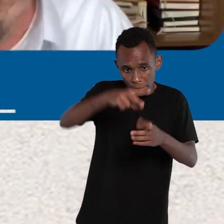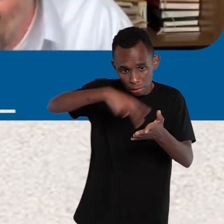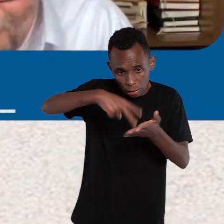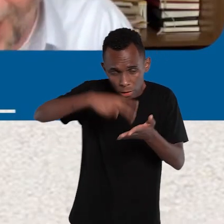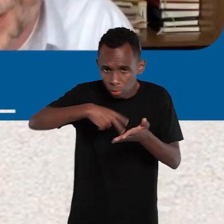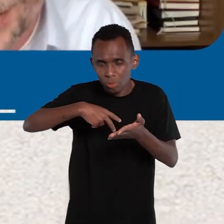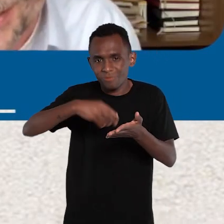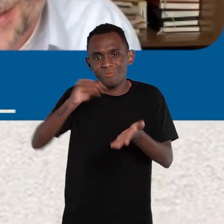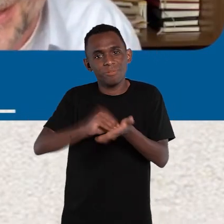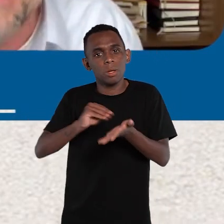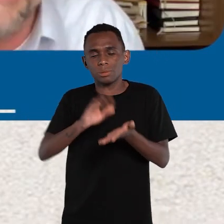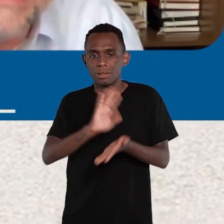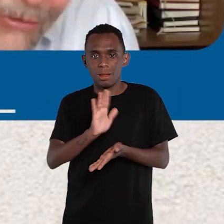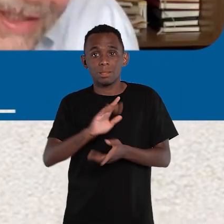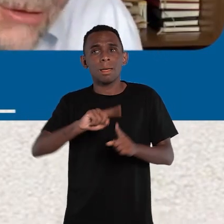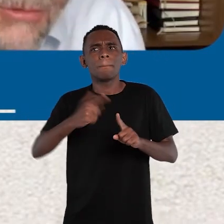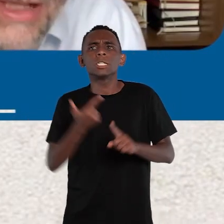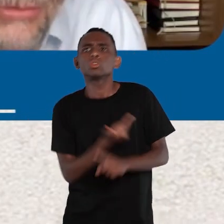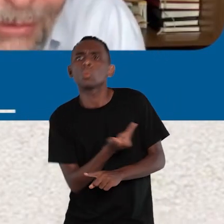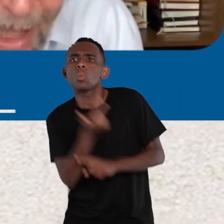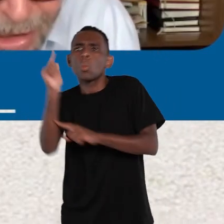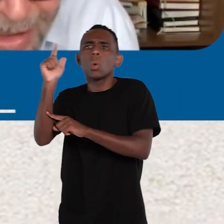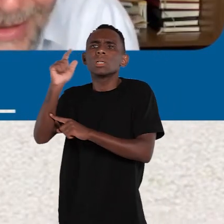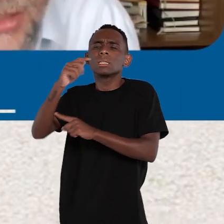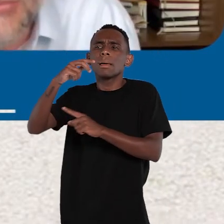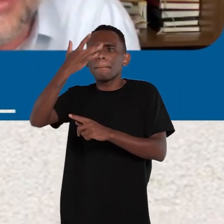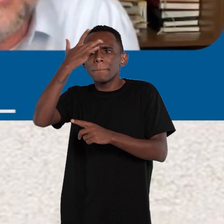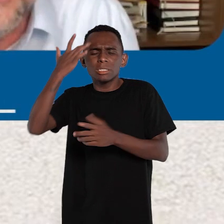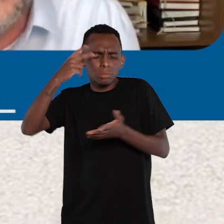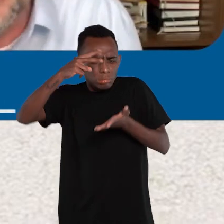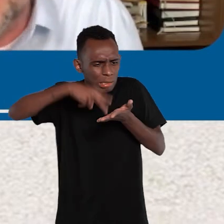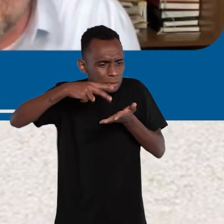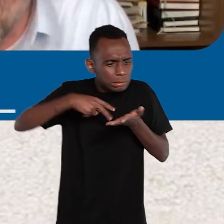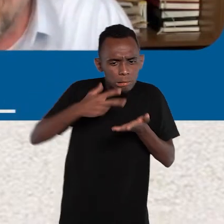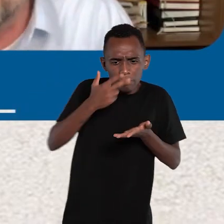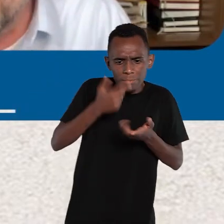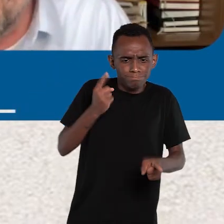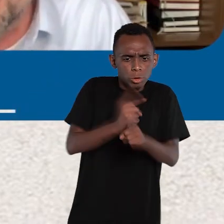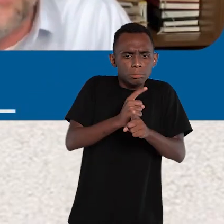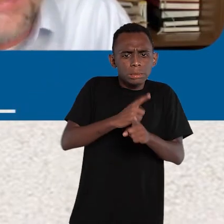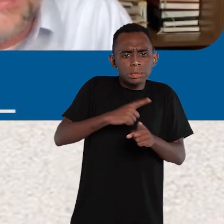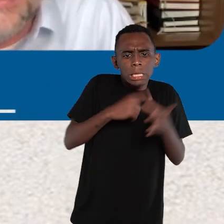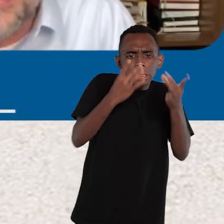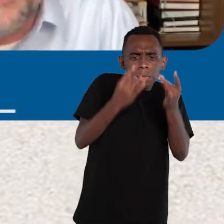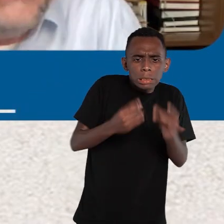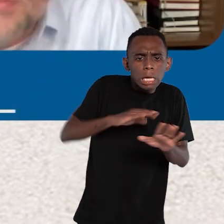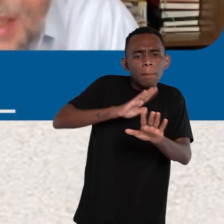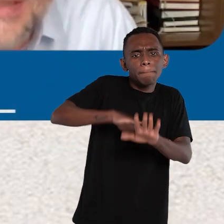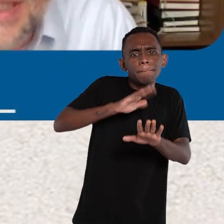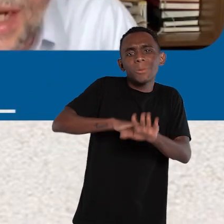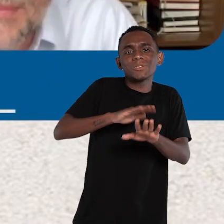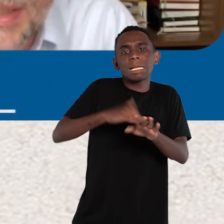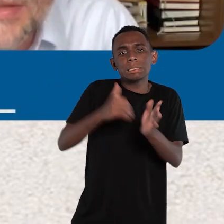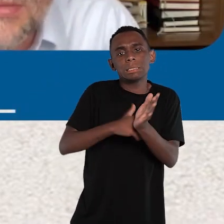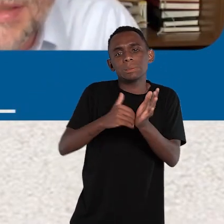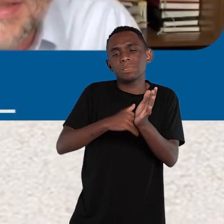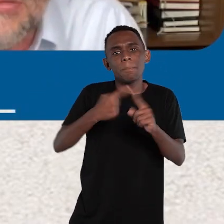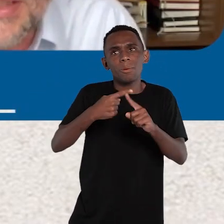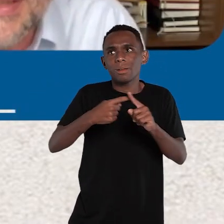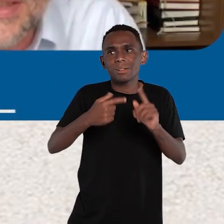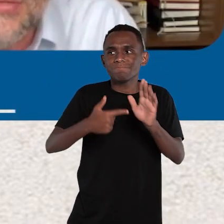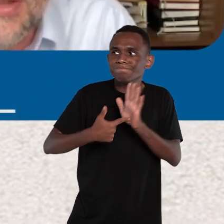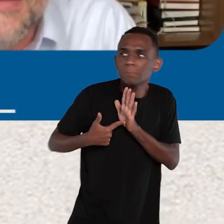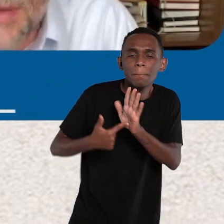leitor, não faz. Mas talvez algum leitor ache que seja muito enigmático, hermético, porque ele não diz claramente o que